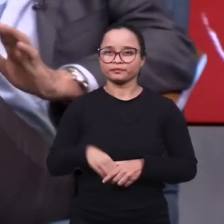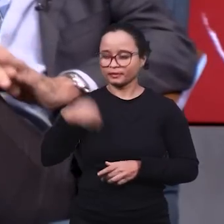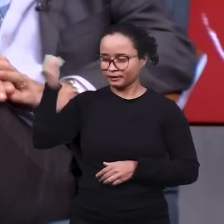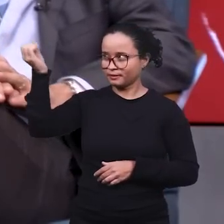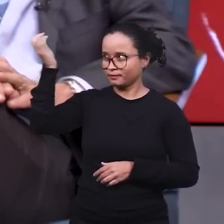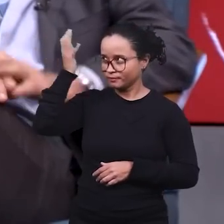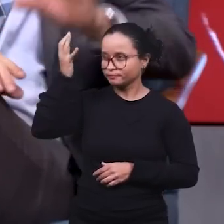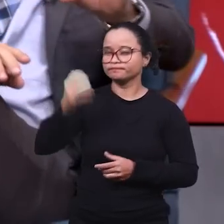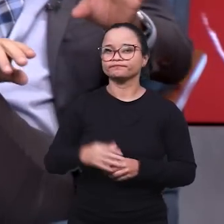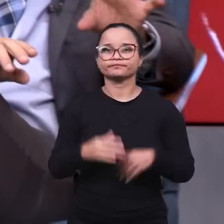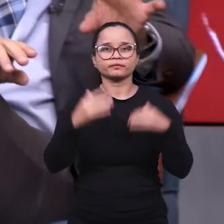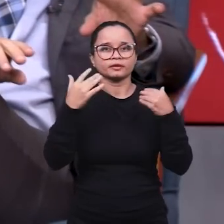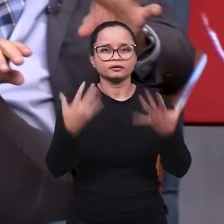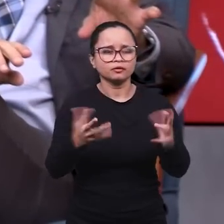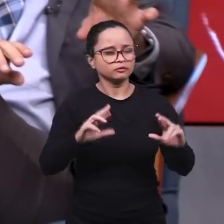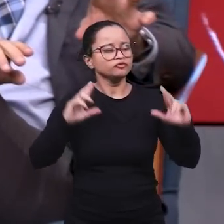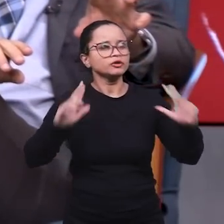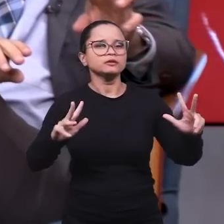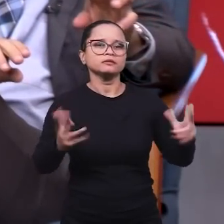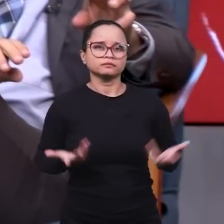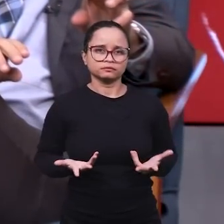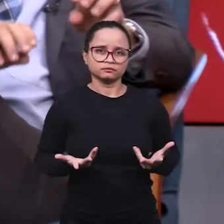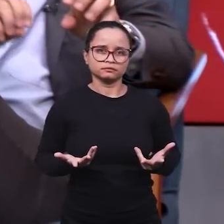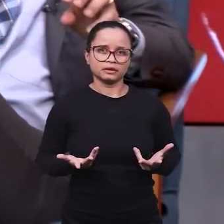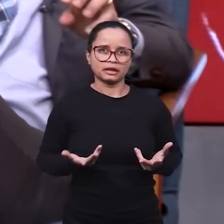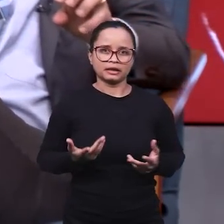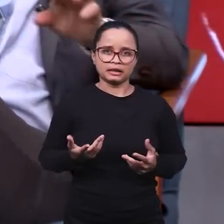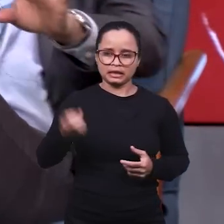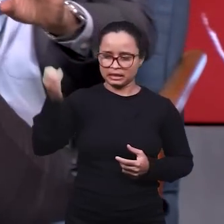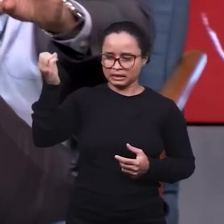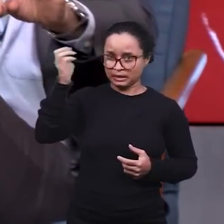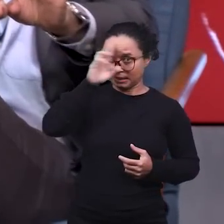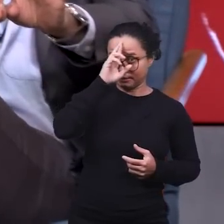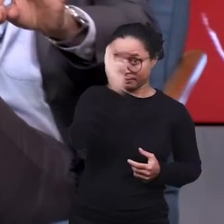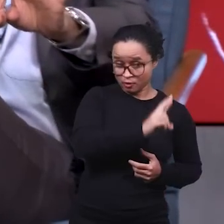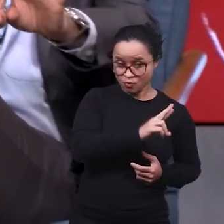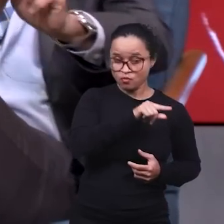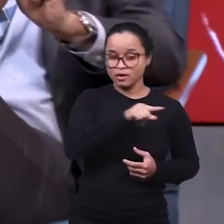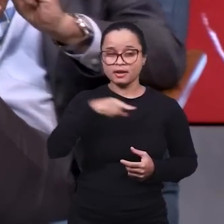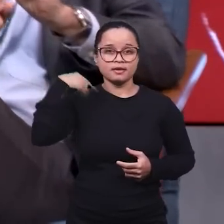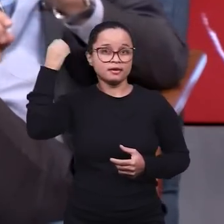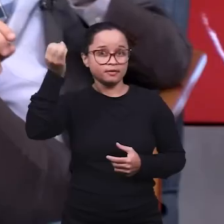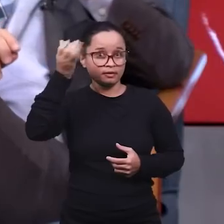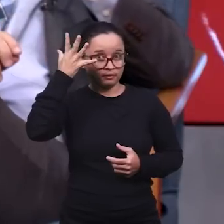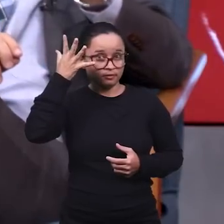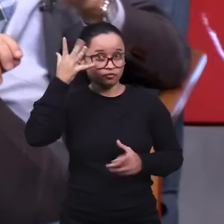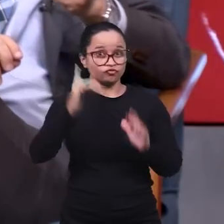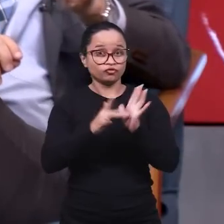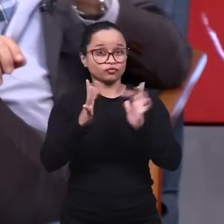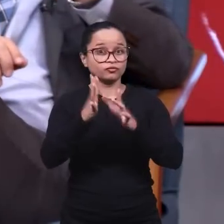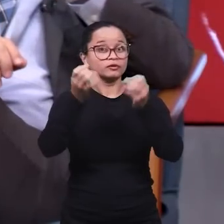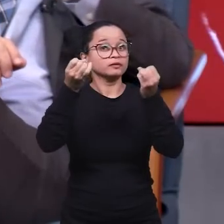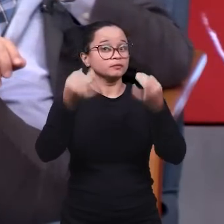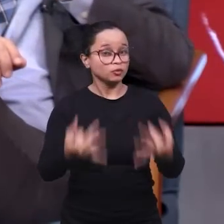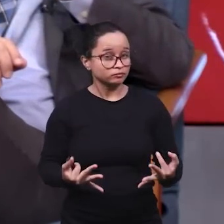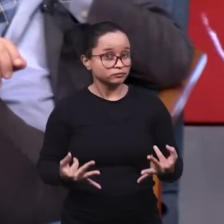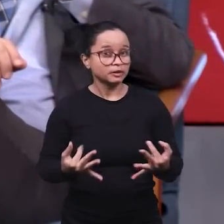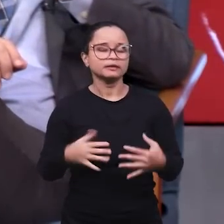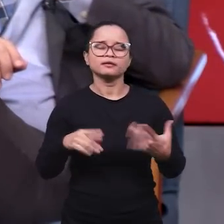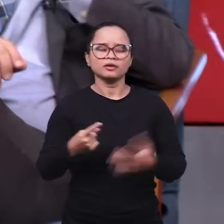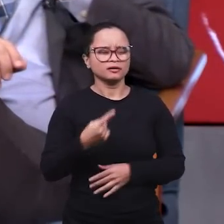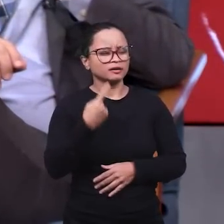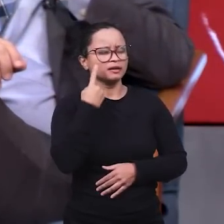Revelação. Então aí está a diferença. Razão e revelação. Jesus já disse isso. Aí ele diz uma coisa